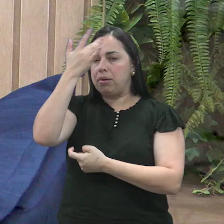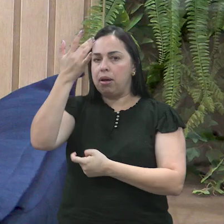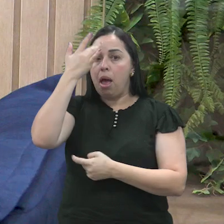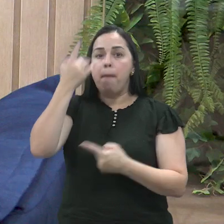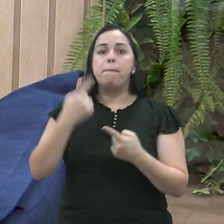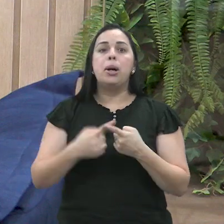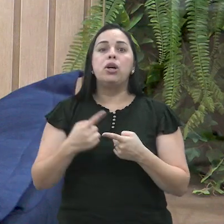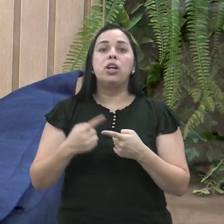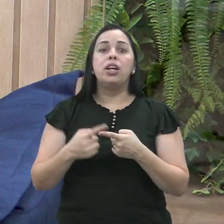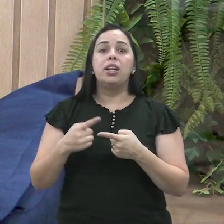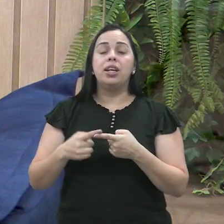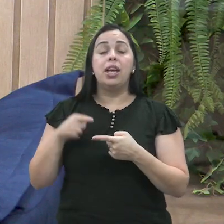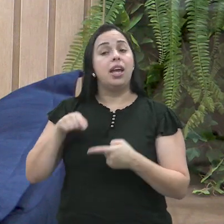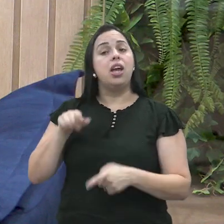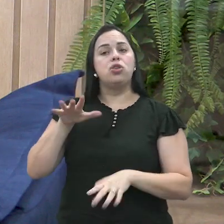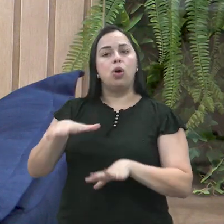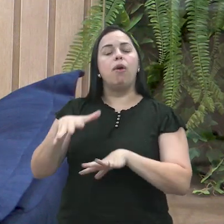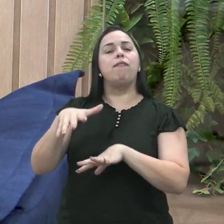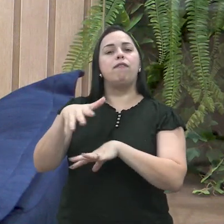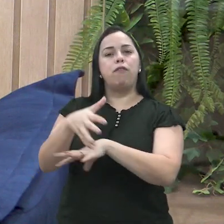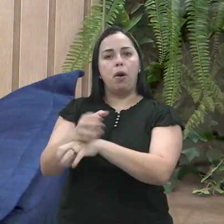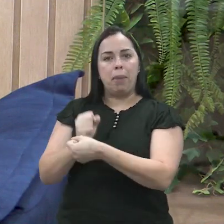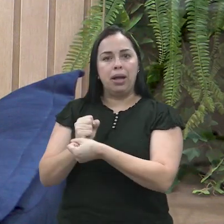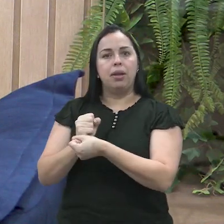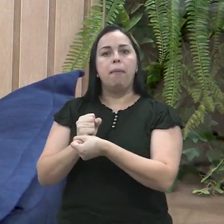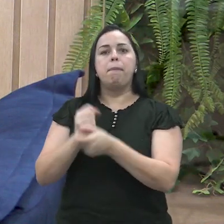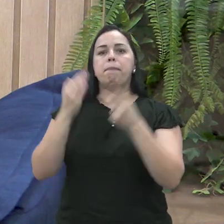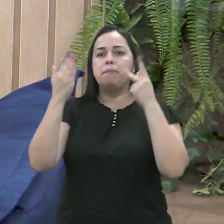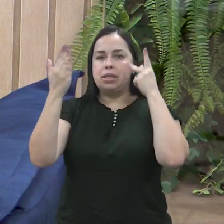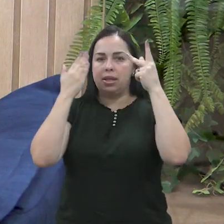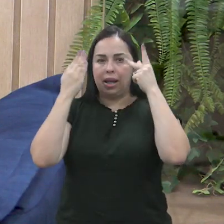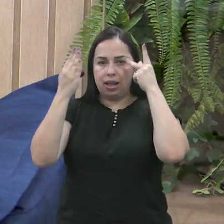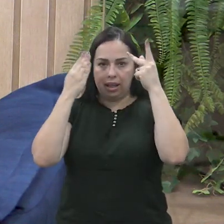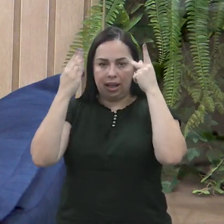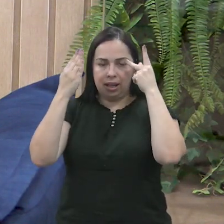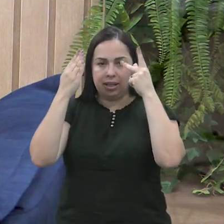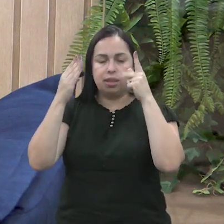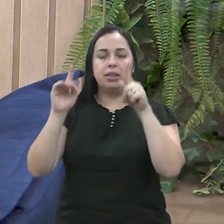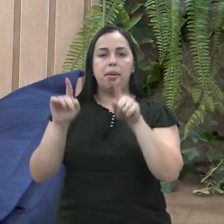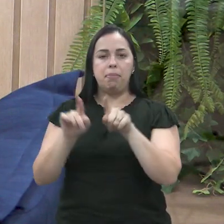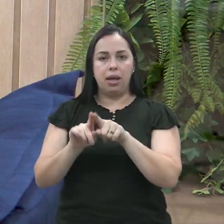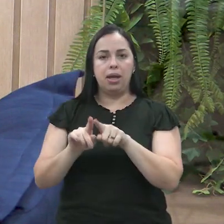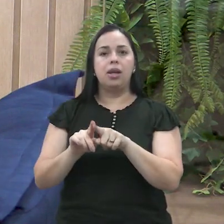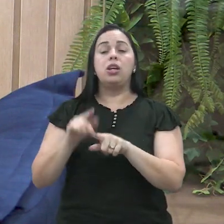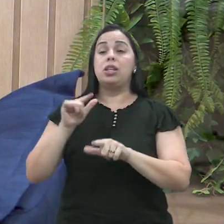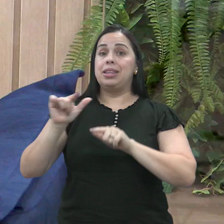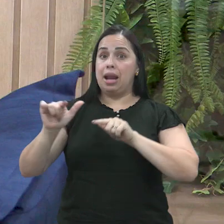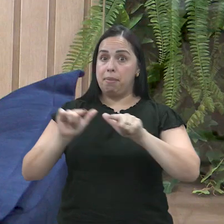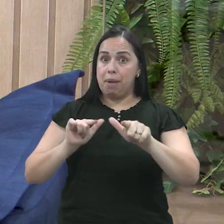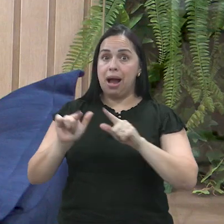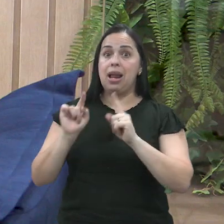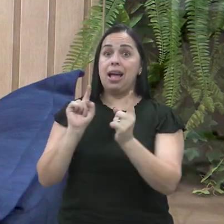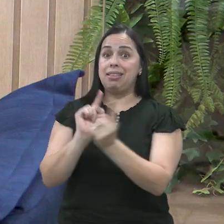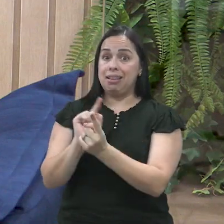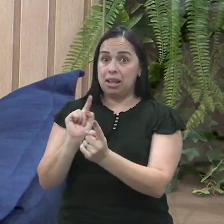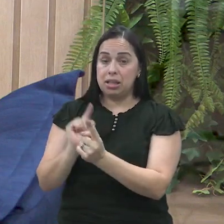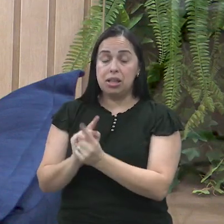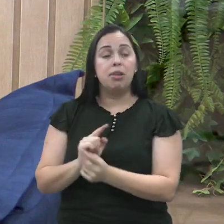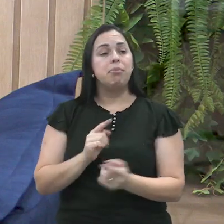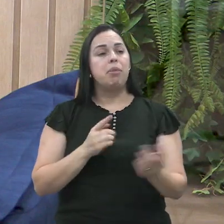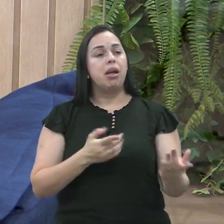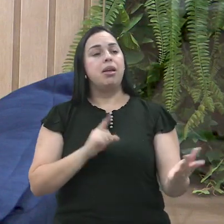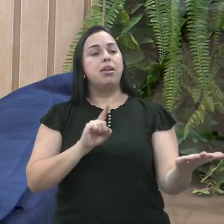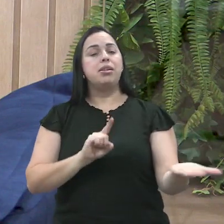porque eu também tenho uma formação nessa área. Eu sou psicanalista clínico, formado pela Associação Psicanalítica do Vale do Paraíba,